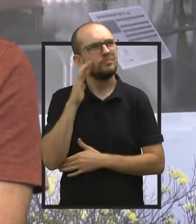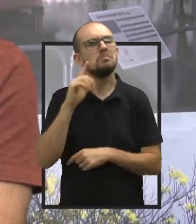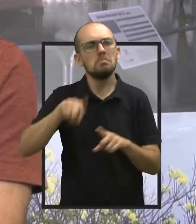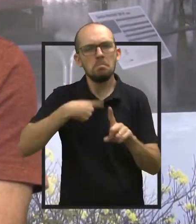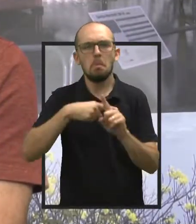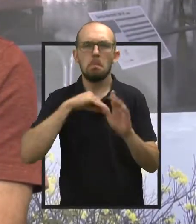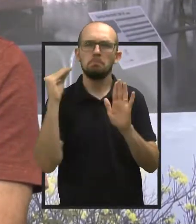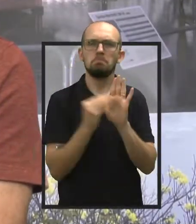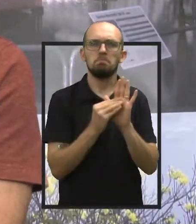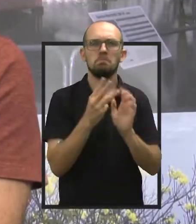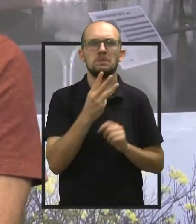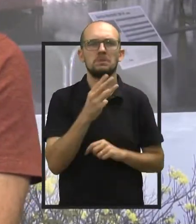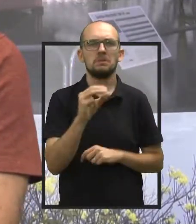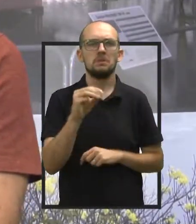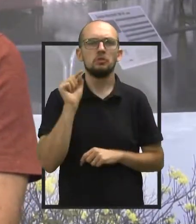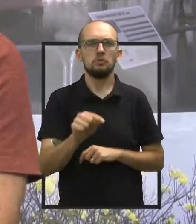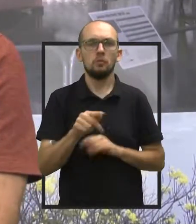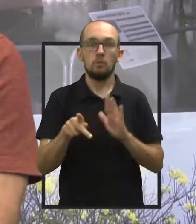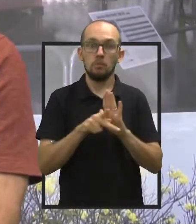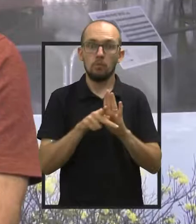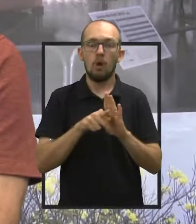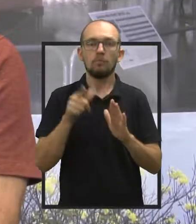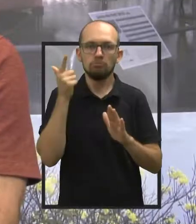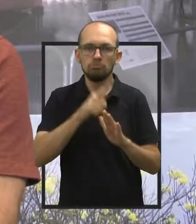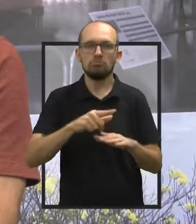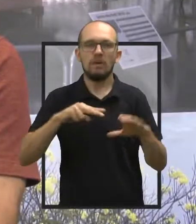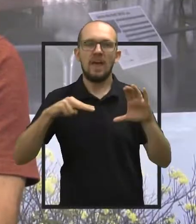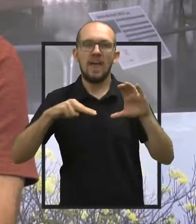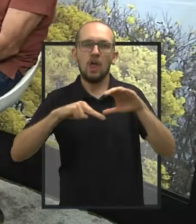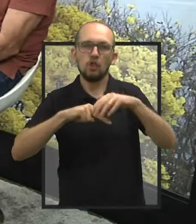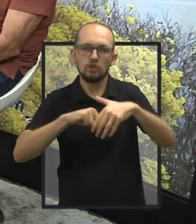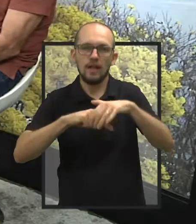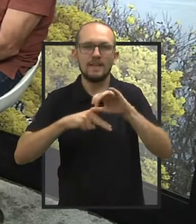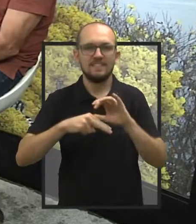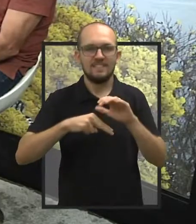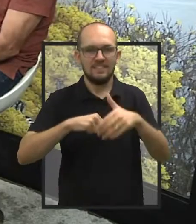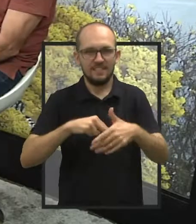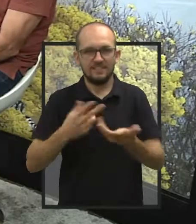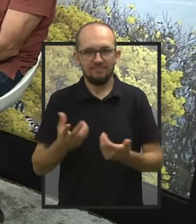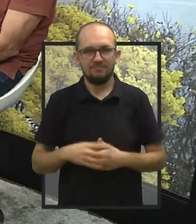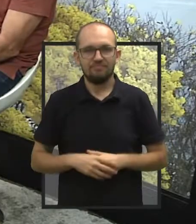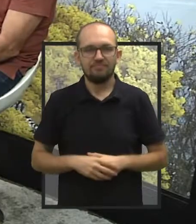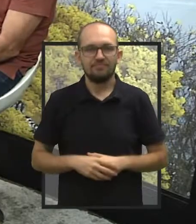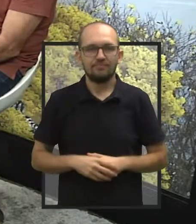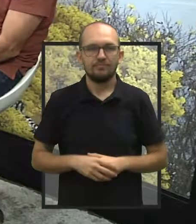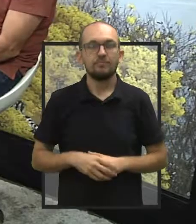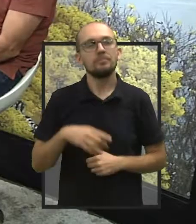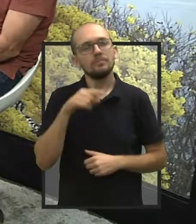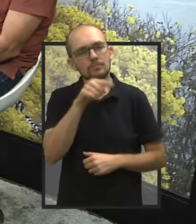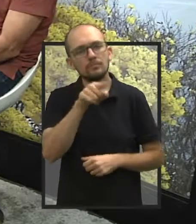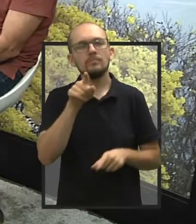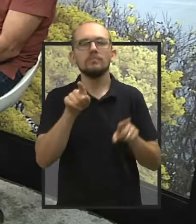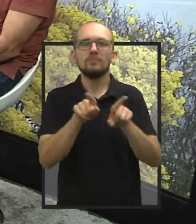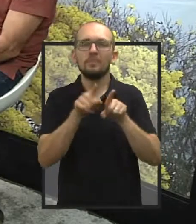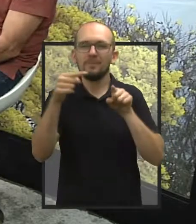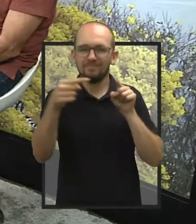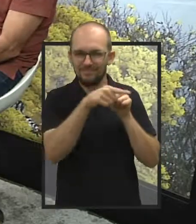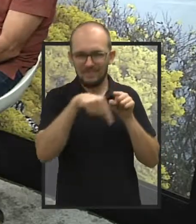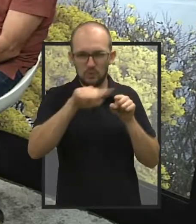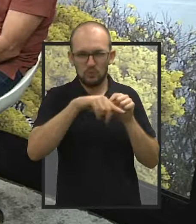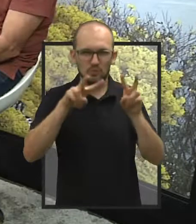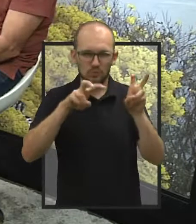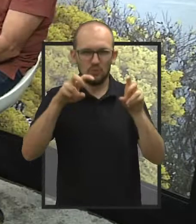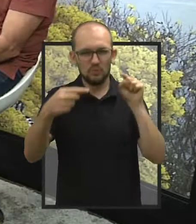reais para aquisição desses exames de ressonância. Bom, isso também vem ao encontro do grande